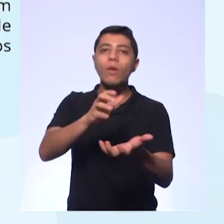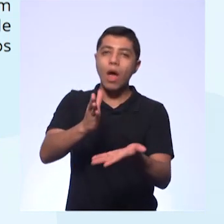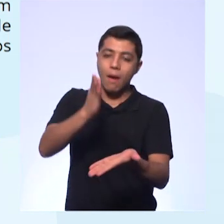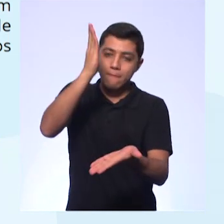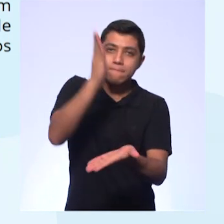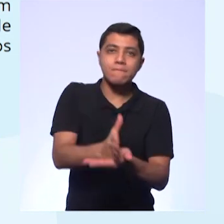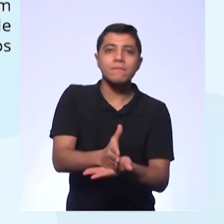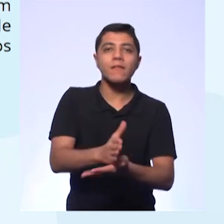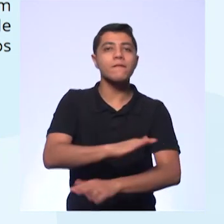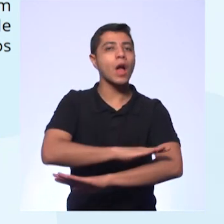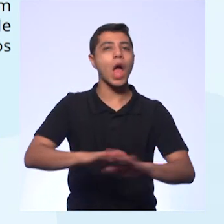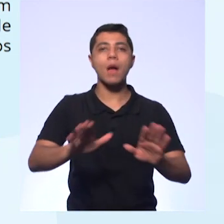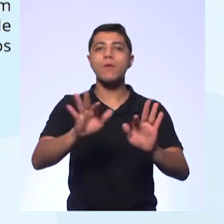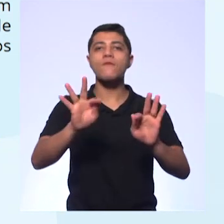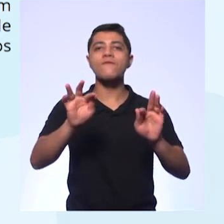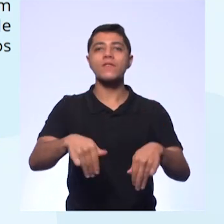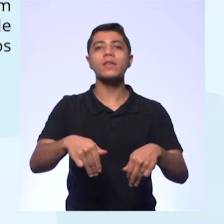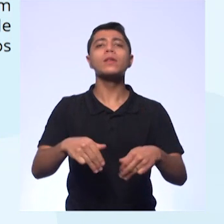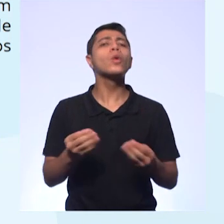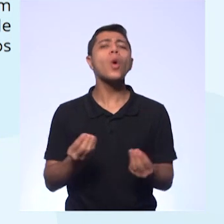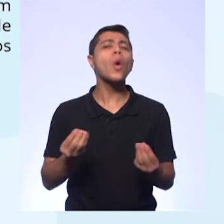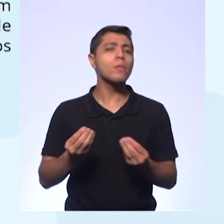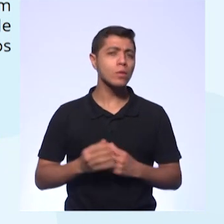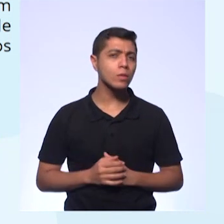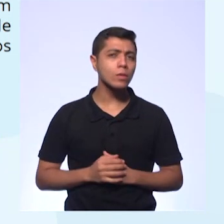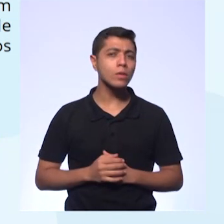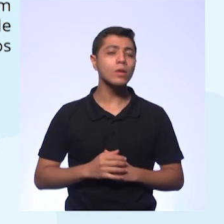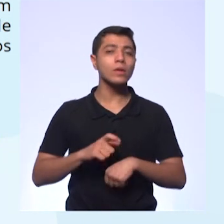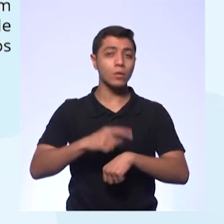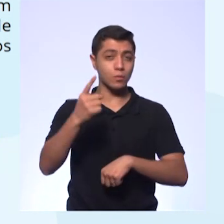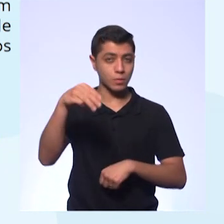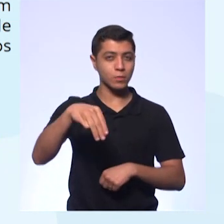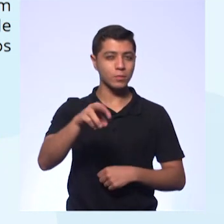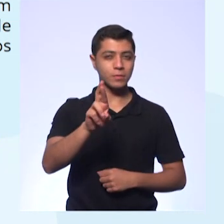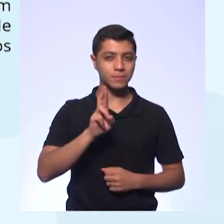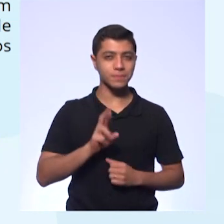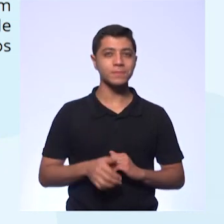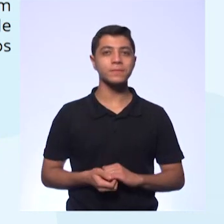Napoleão Bonaparte conseguisse esse feito aí? Em 1 minuto a gente volta.